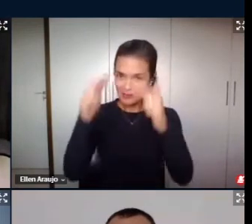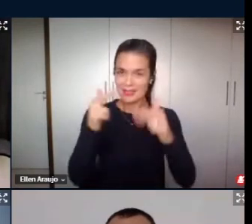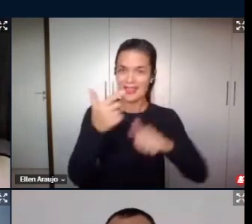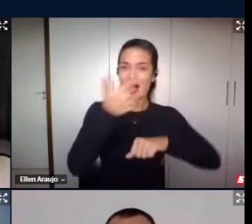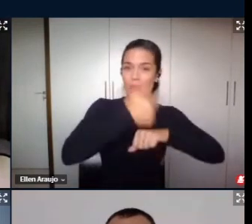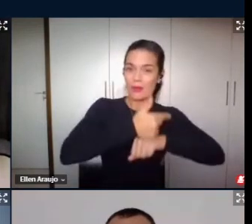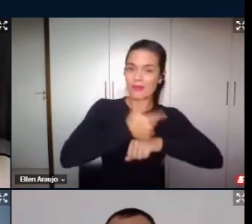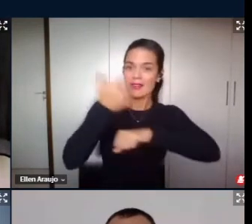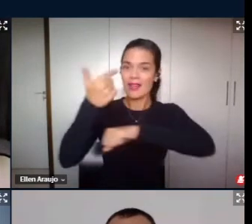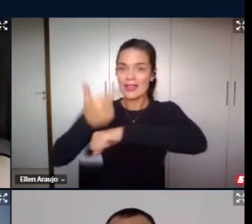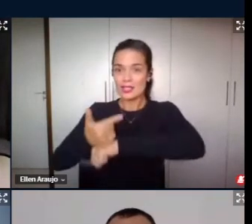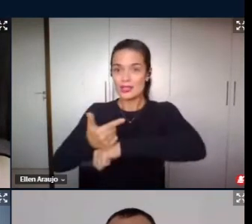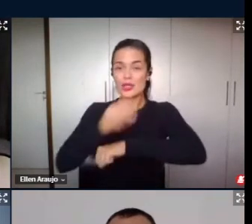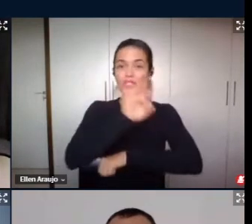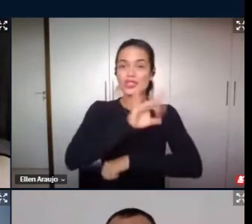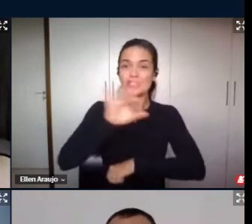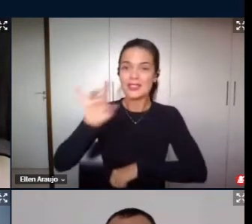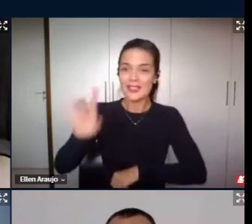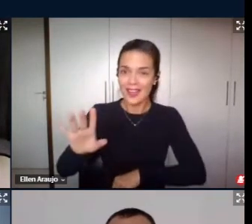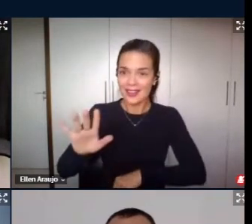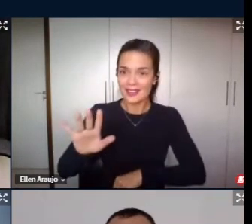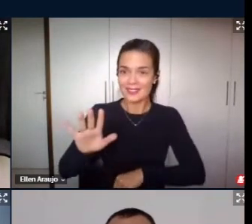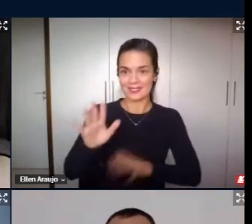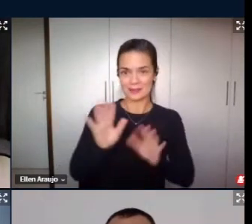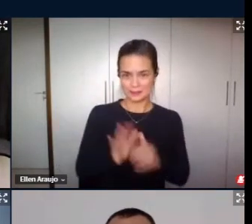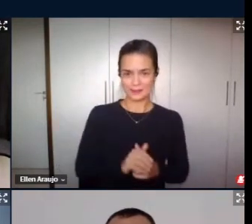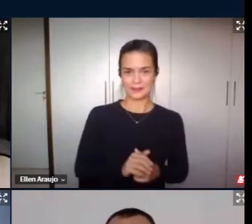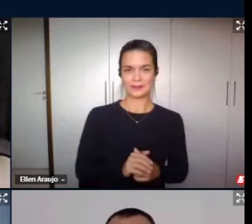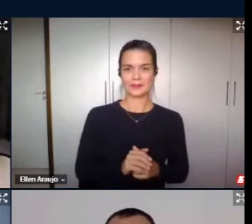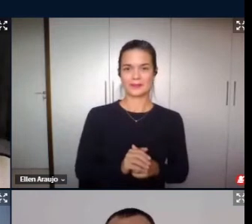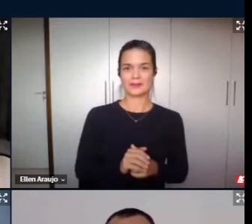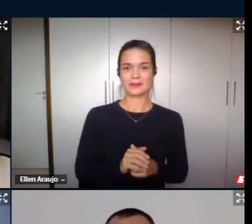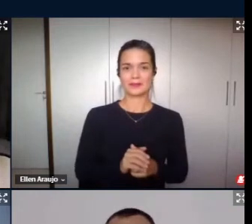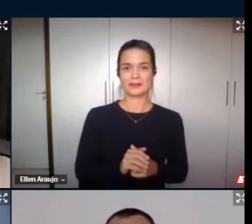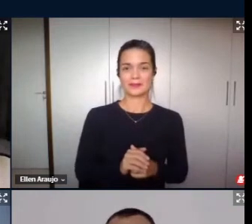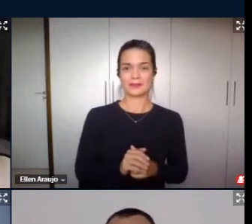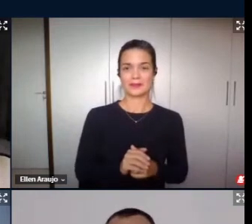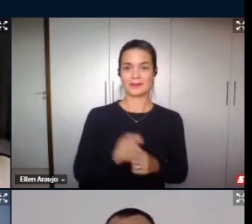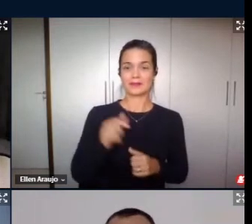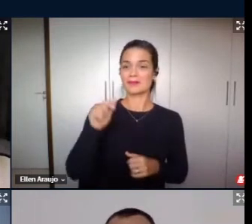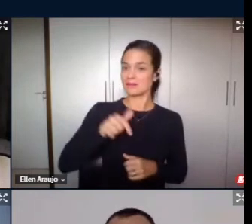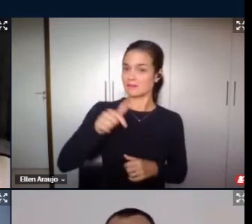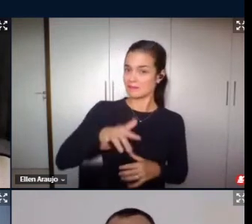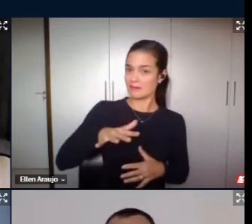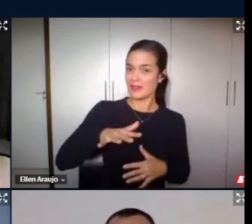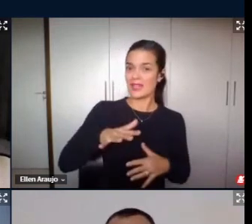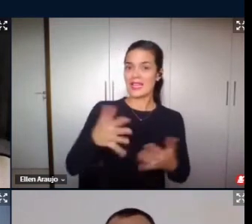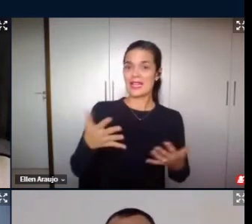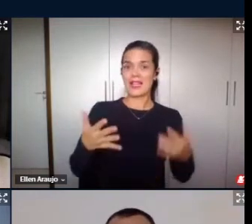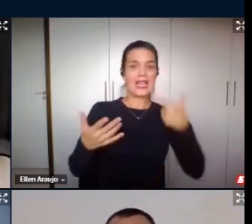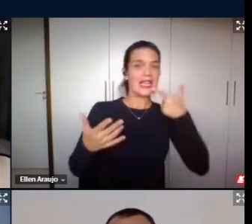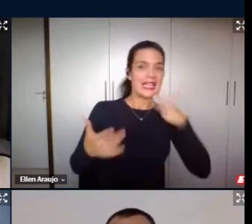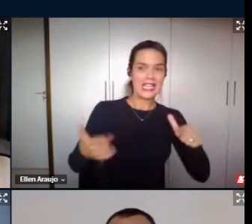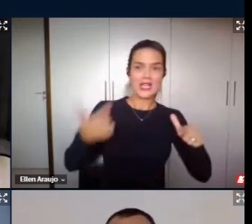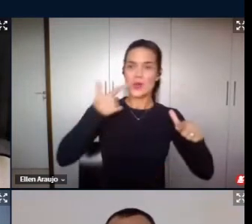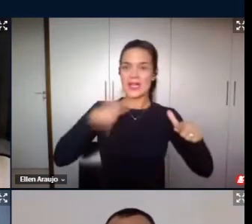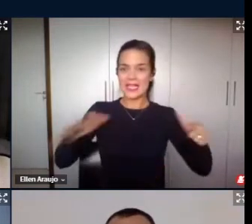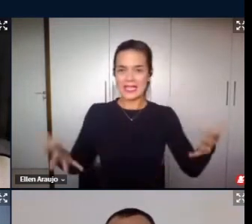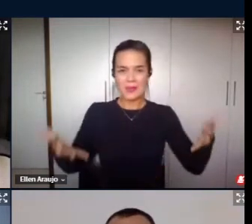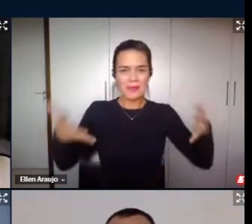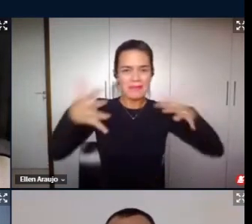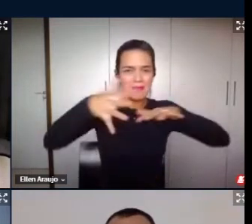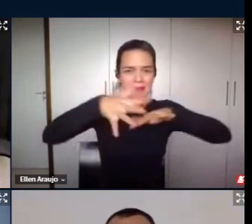entre significantes diferentes. É nesse universo de interação enriquecedor entre